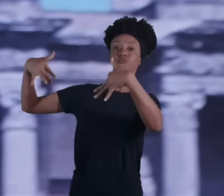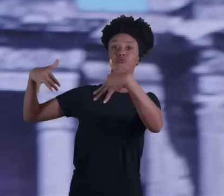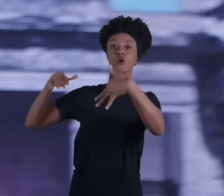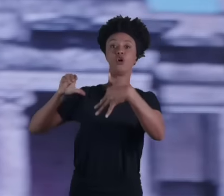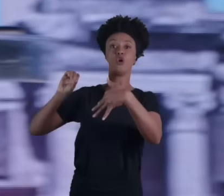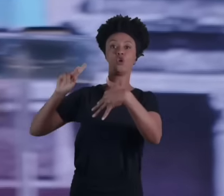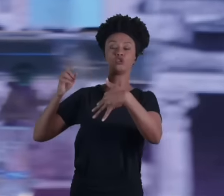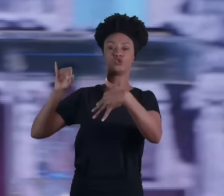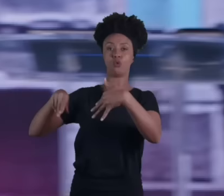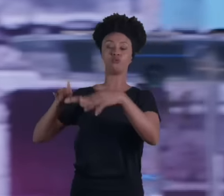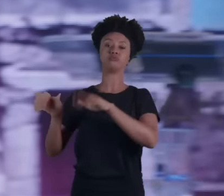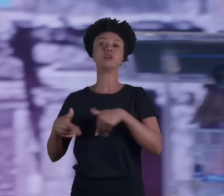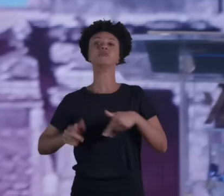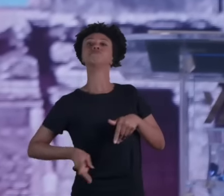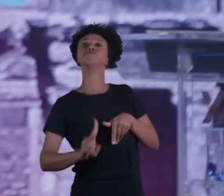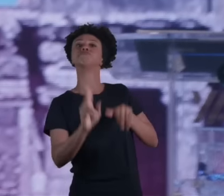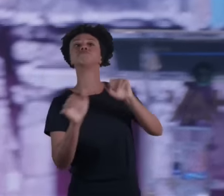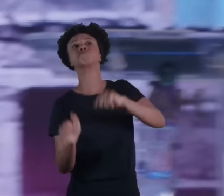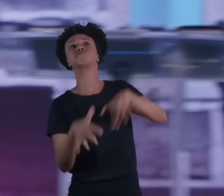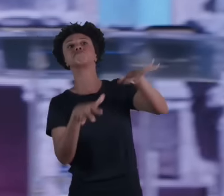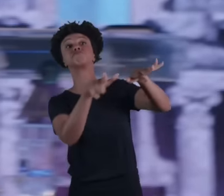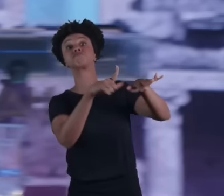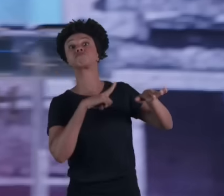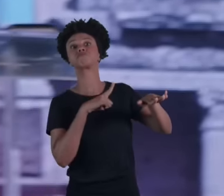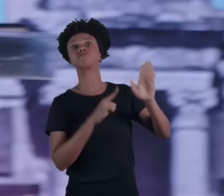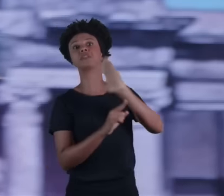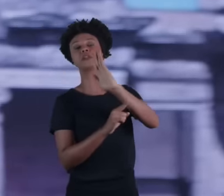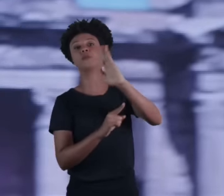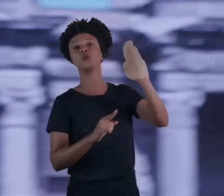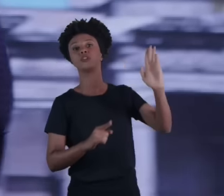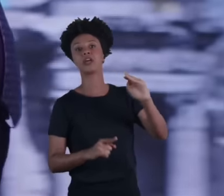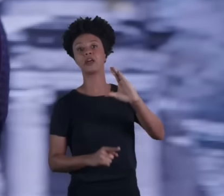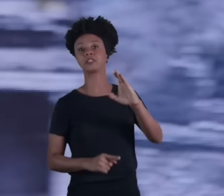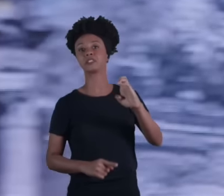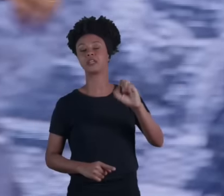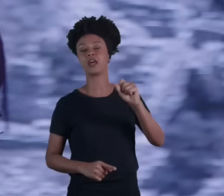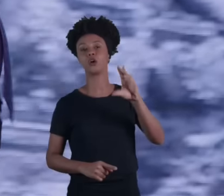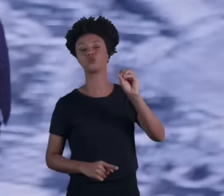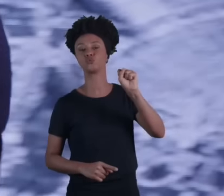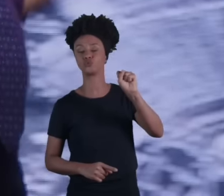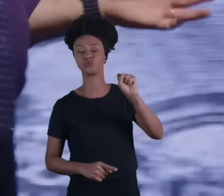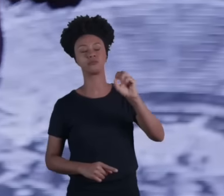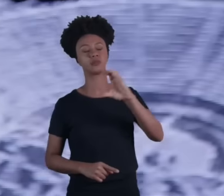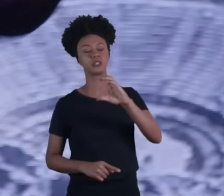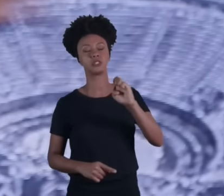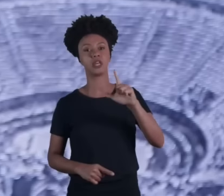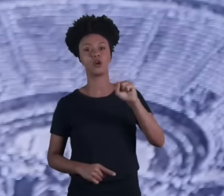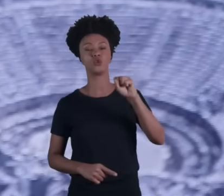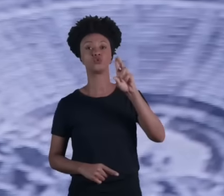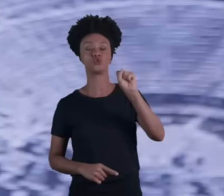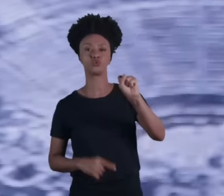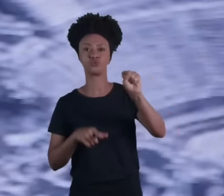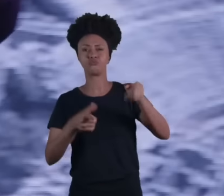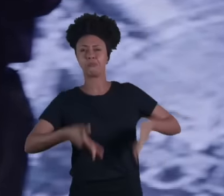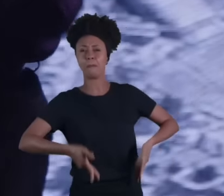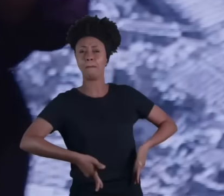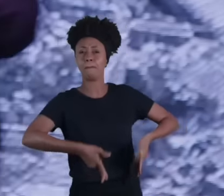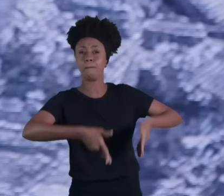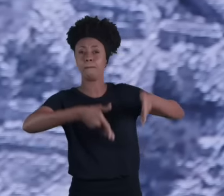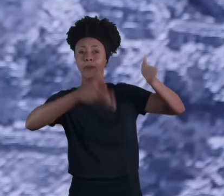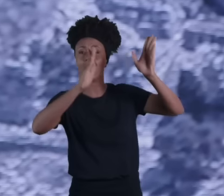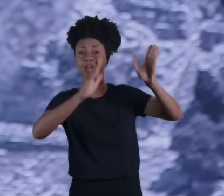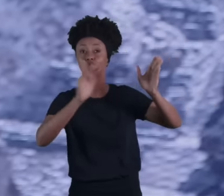segue adiante, chega na Biblioteca de Celsus, um prédio de 2 andares que tinha aproximadamente 150 a 200